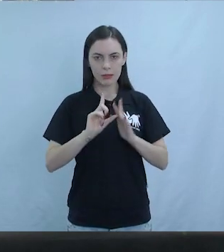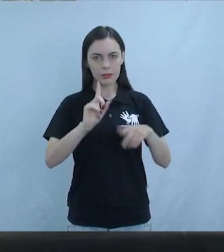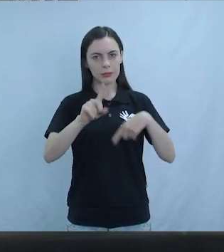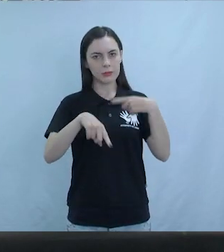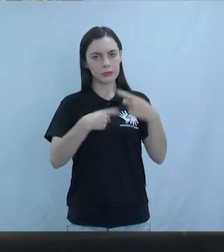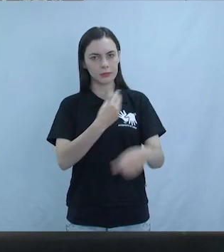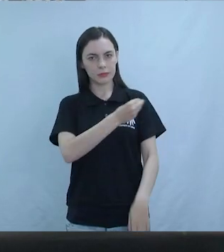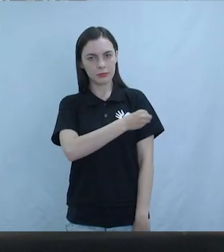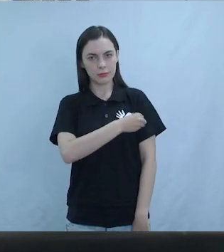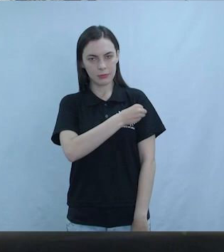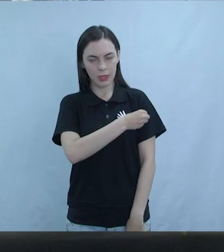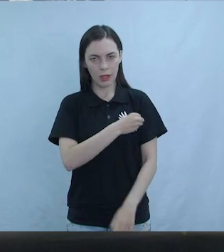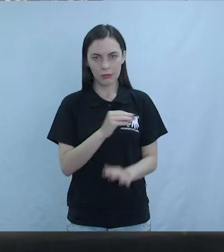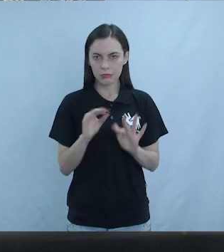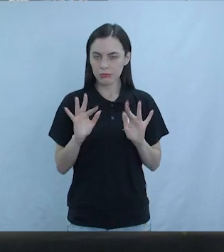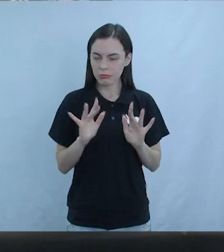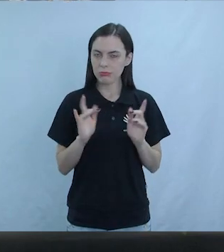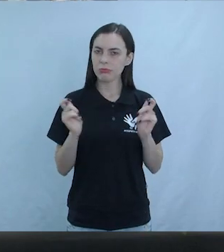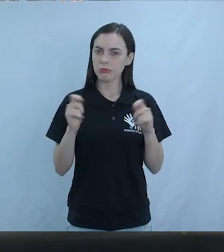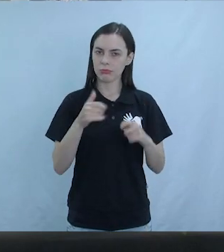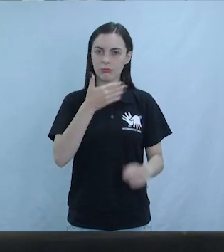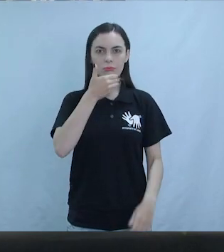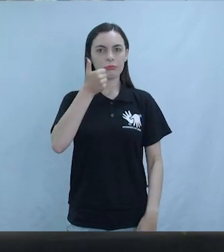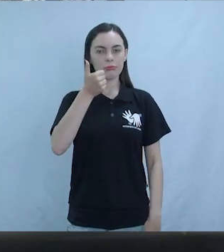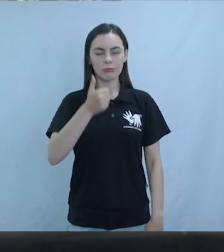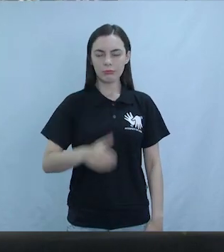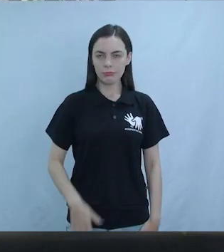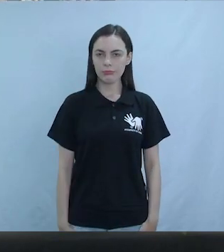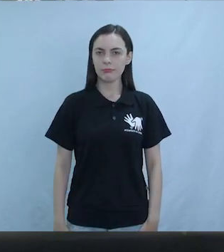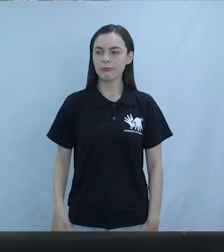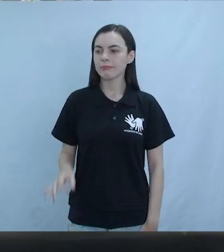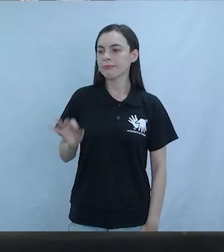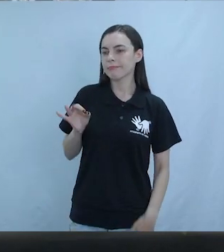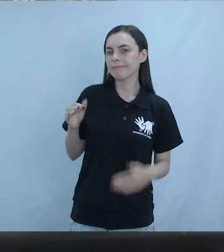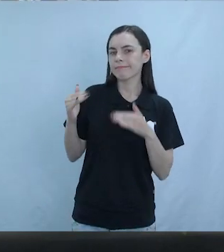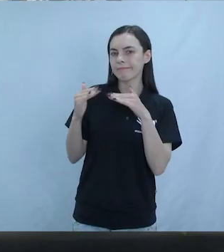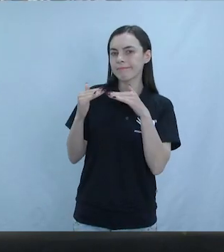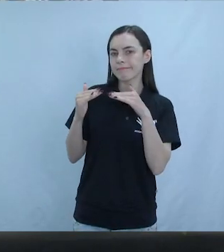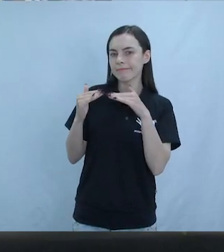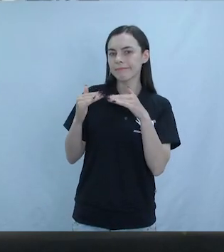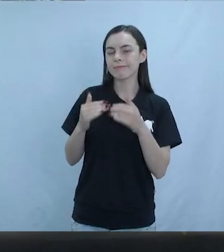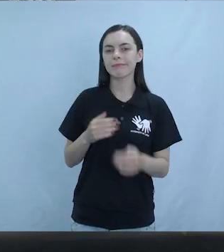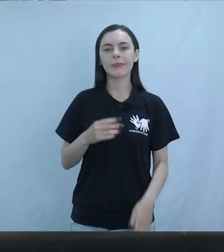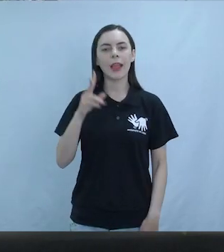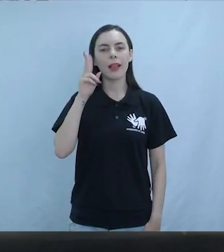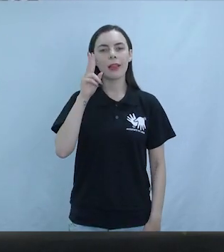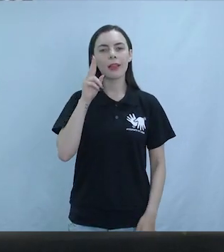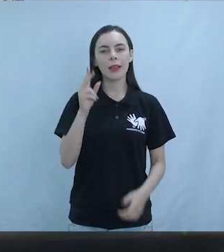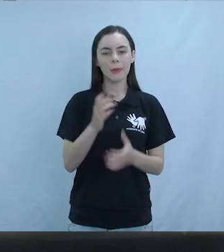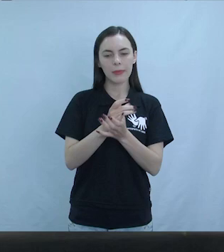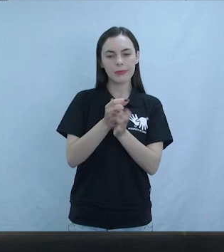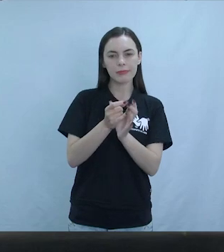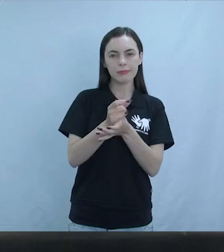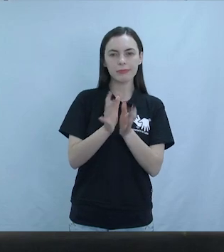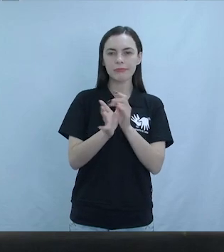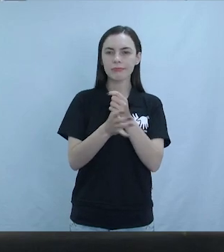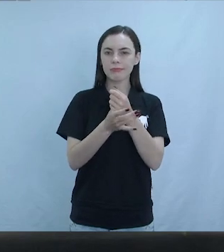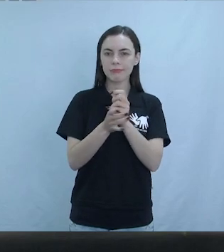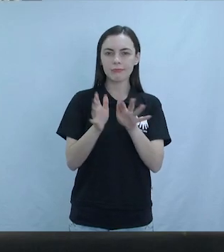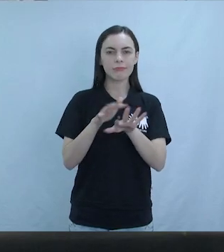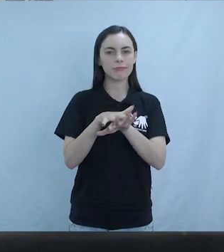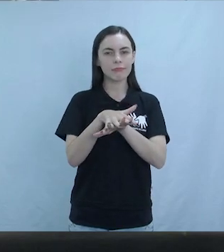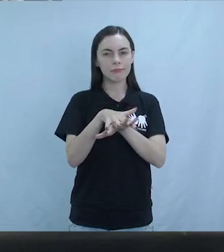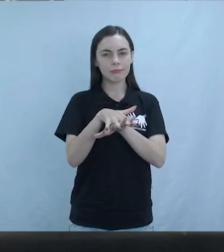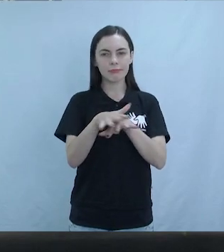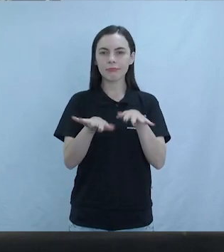Perfeito. E depois higienizar com álcool, é bem melhor. Isso mesmo. Né? Sempre nos polegares, entre os